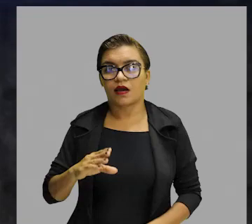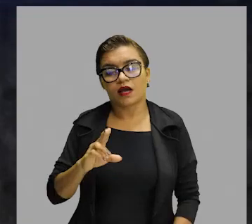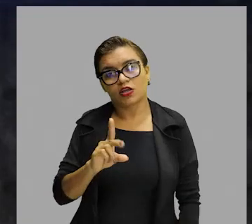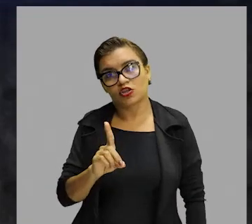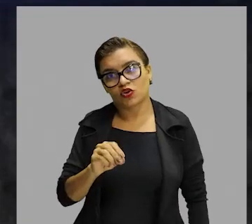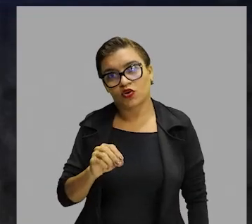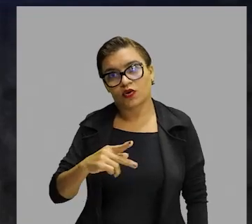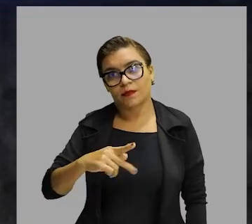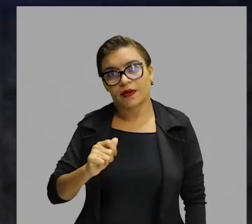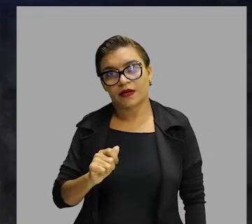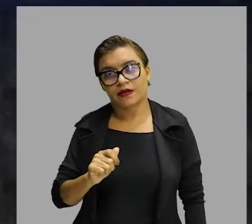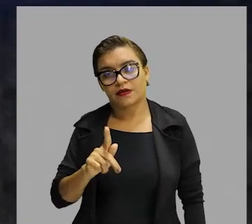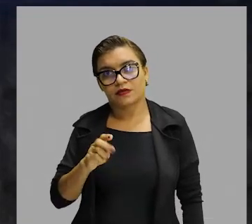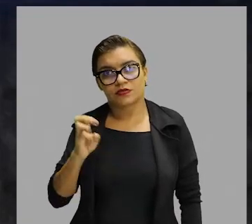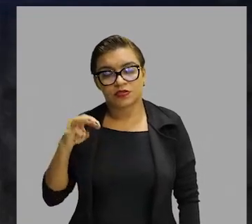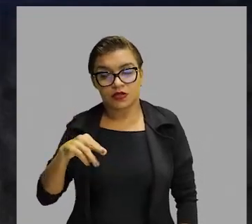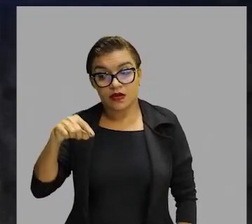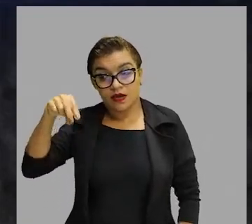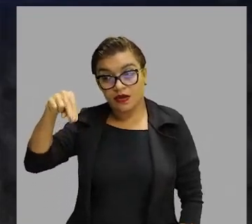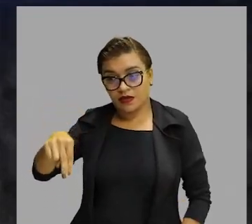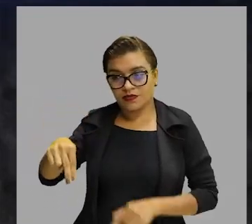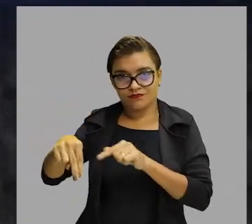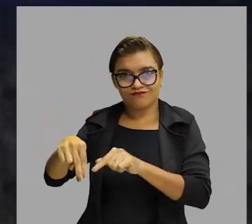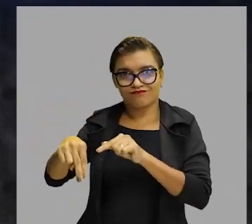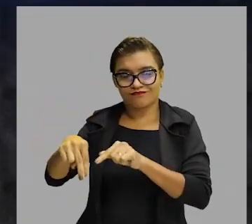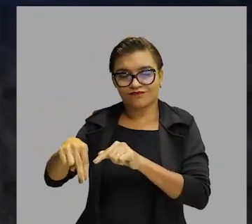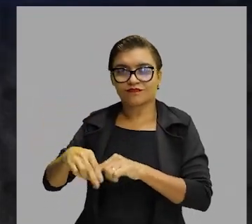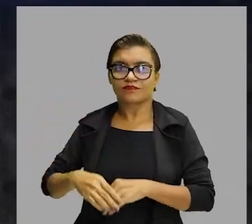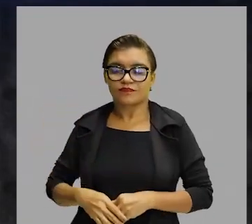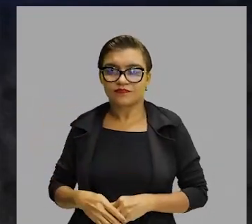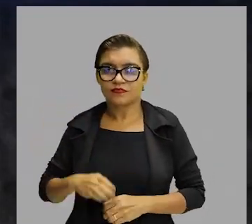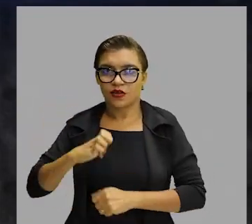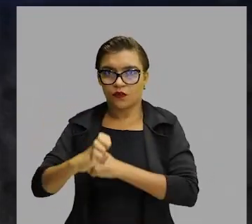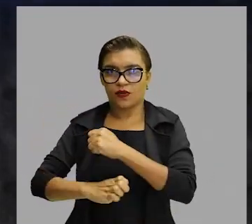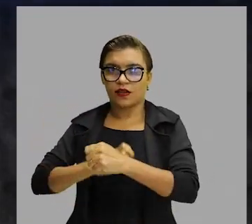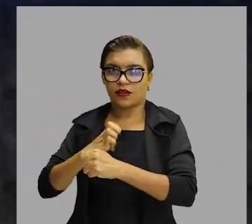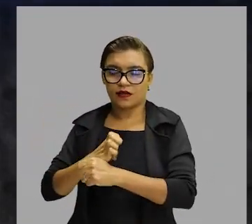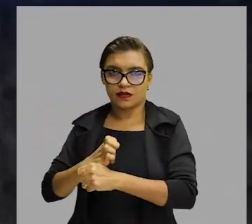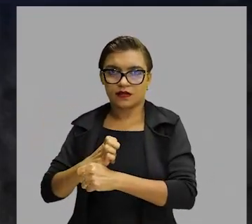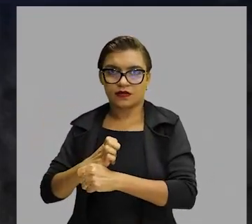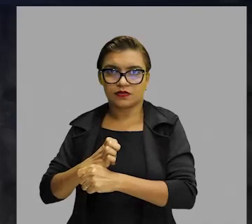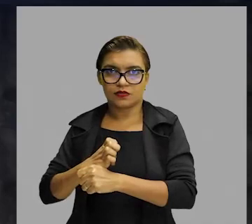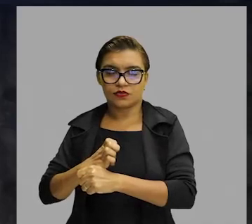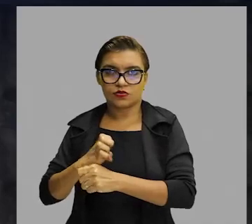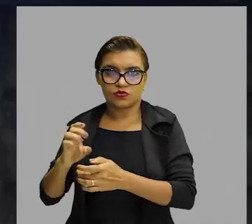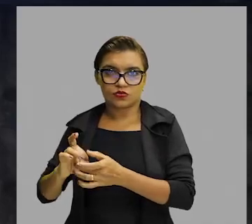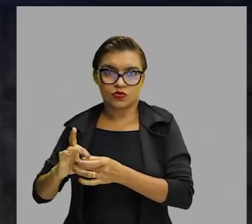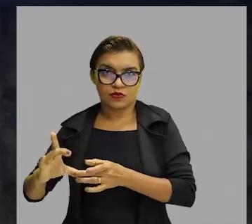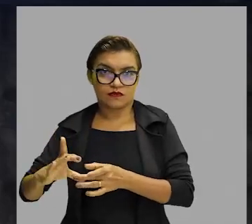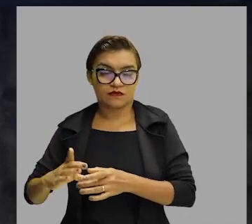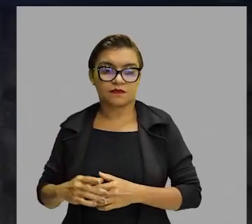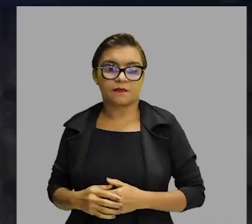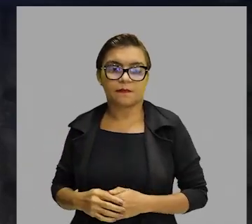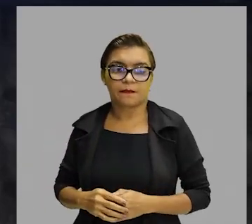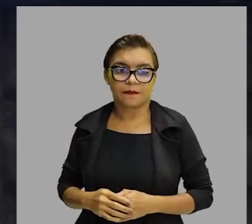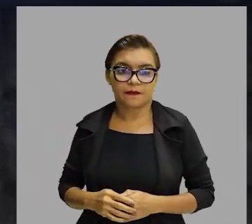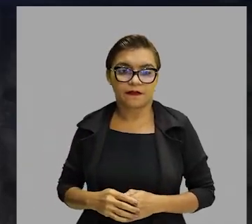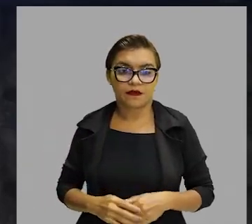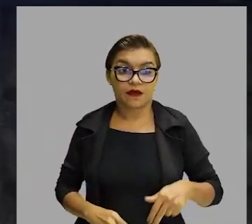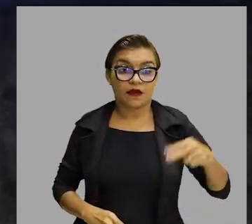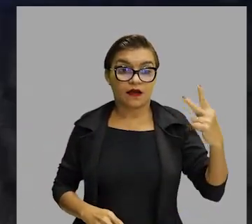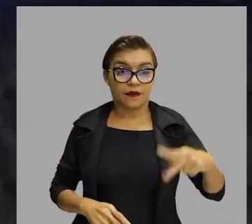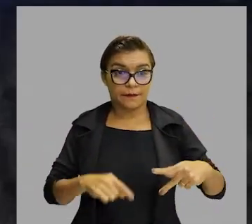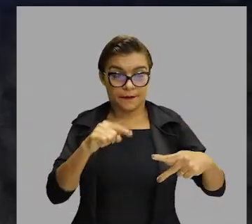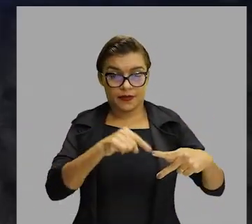N, por exemplo. Tá ok? Então, eu tenho um elétron ali sobrando. Já a dopagem P vai ser o seguinte: eu tenho ali os